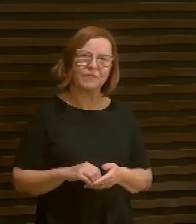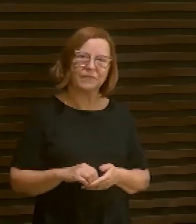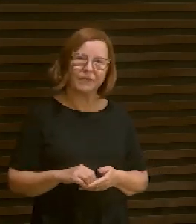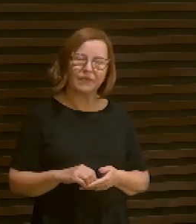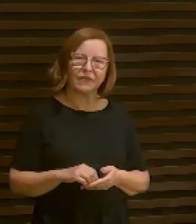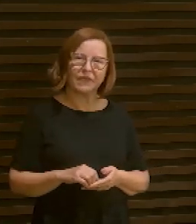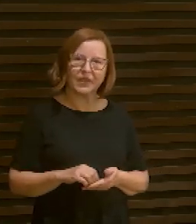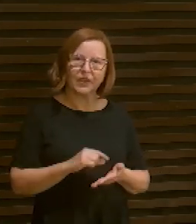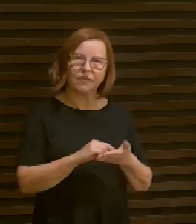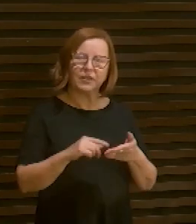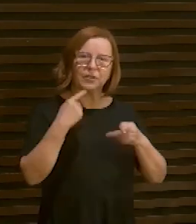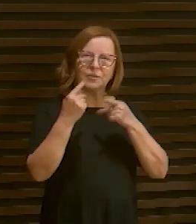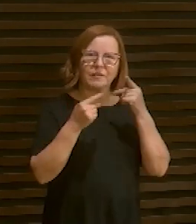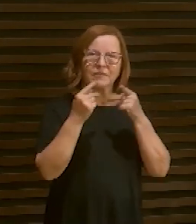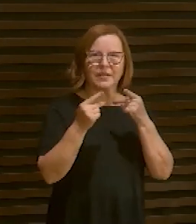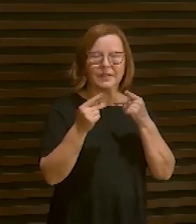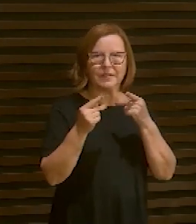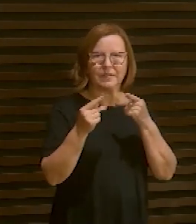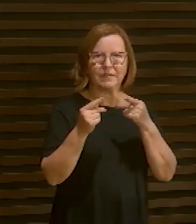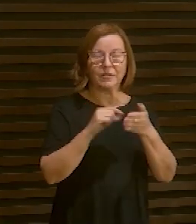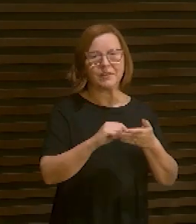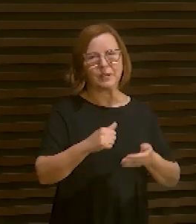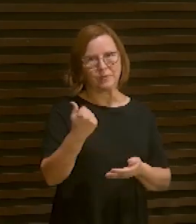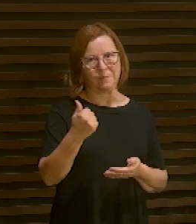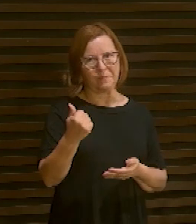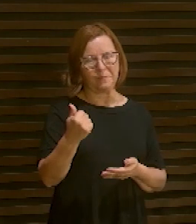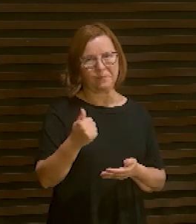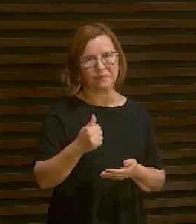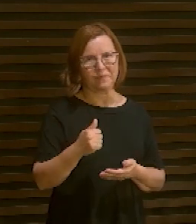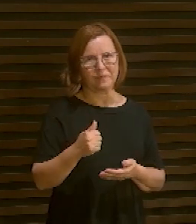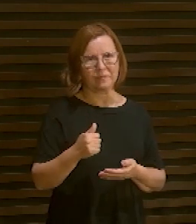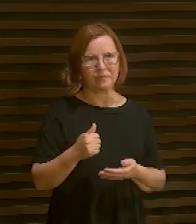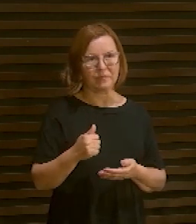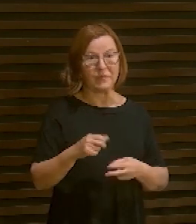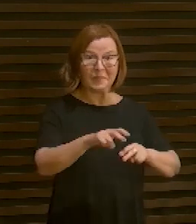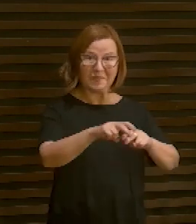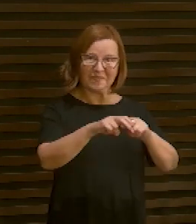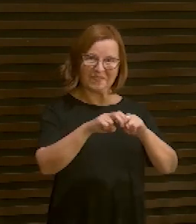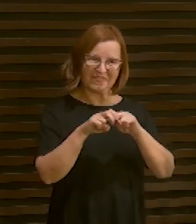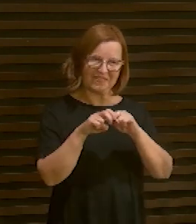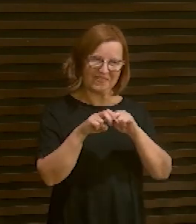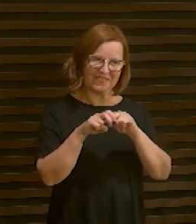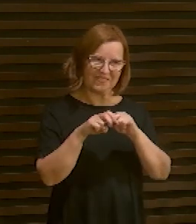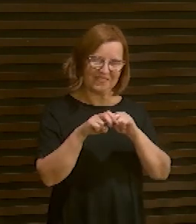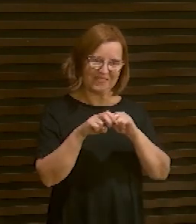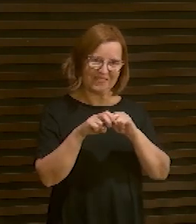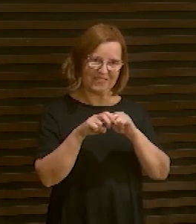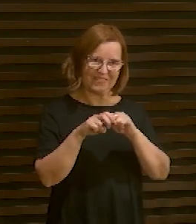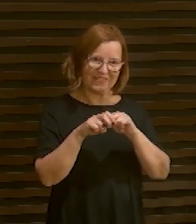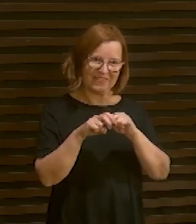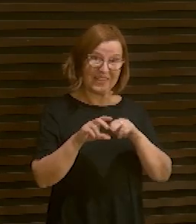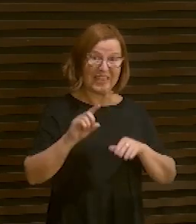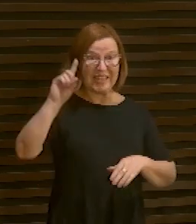parte B. Ele vai dizer assim, versículo 11. Todos vêm, por isso é que ele